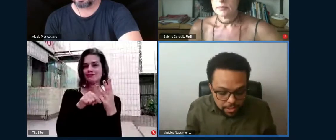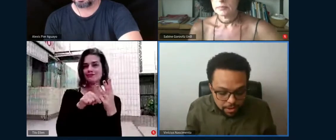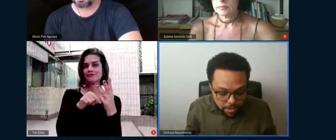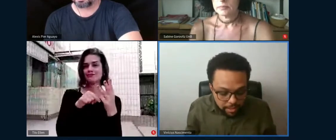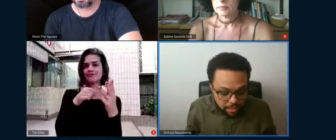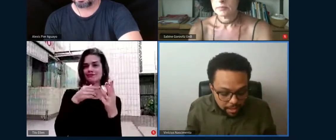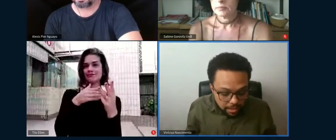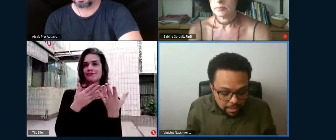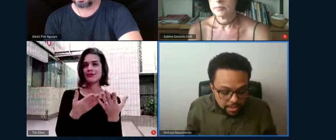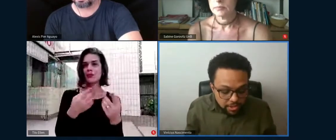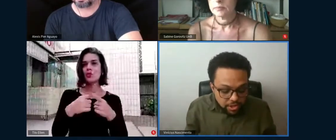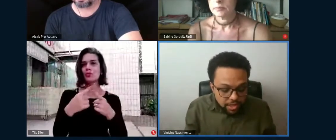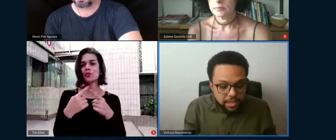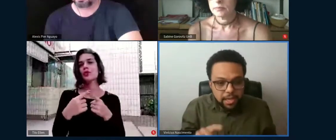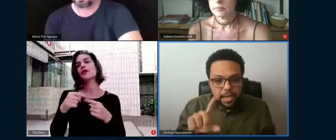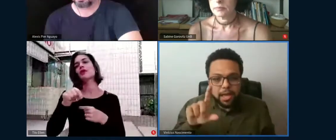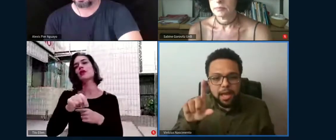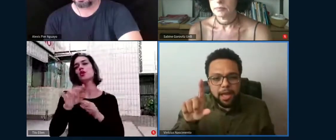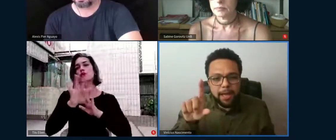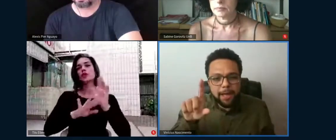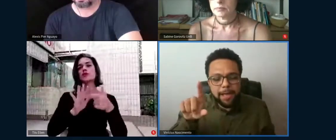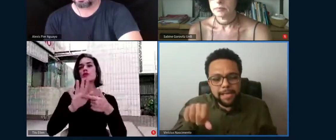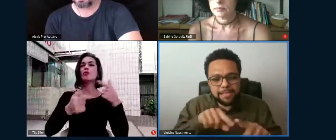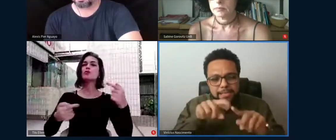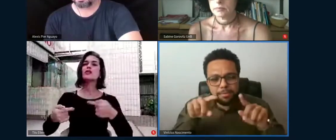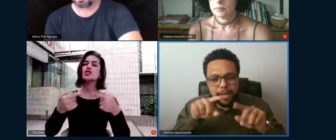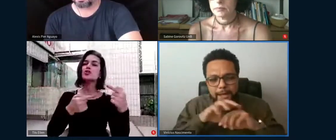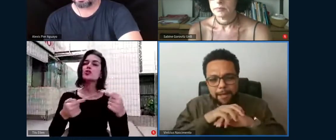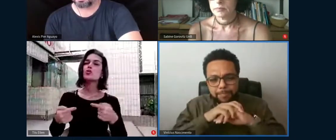uma discussão aqui de que